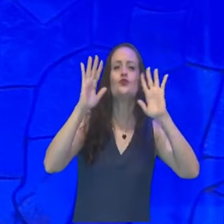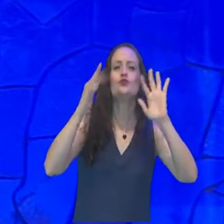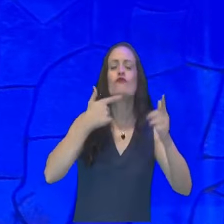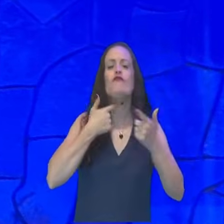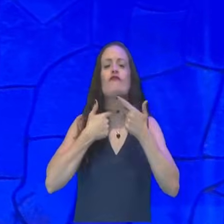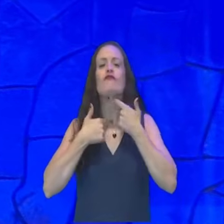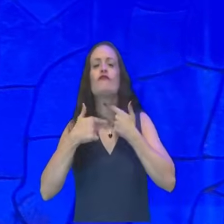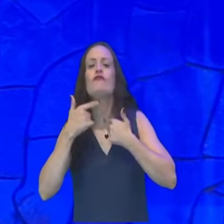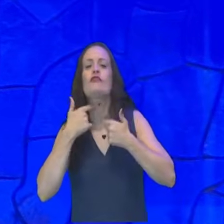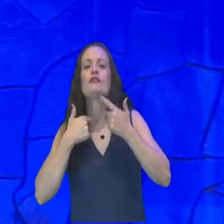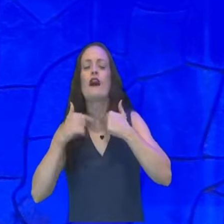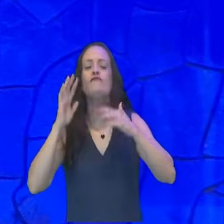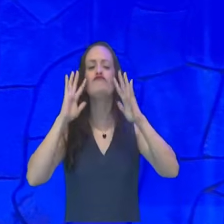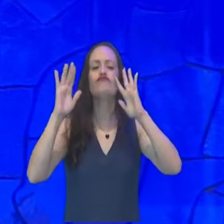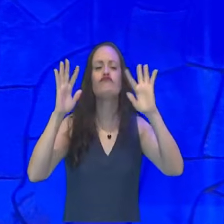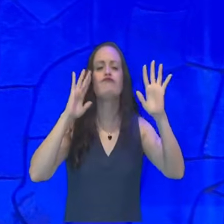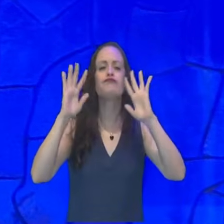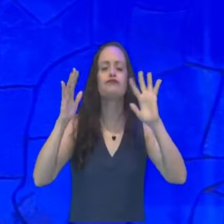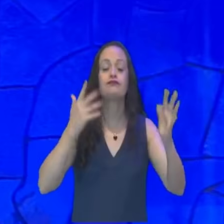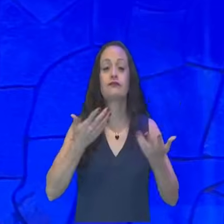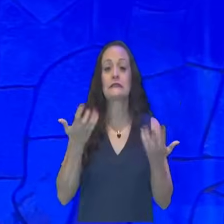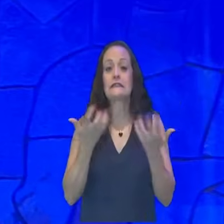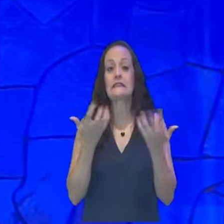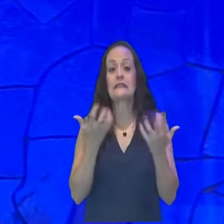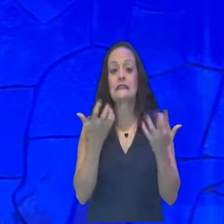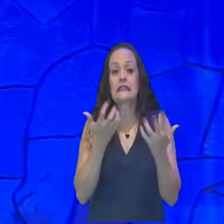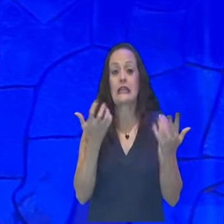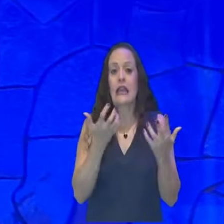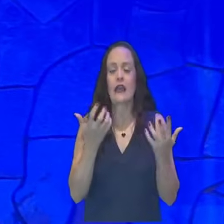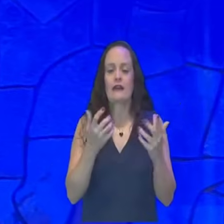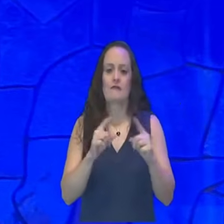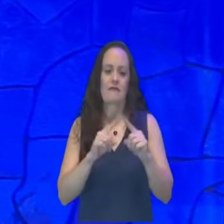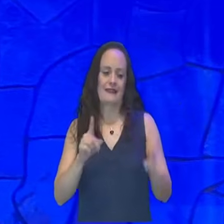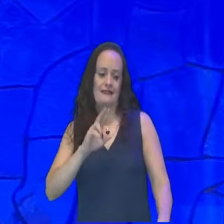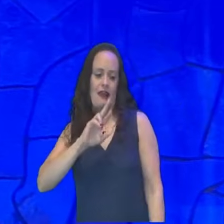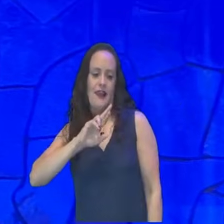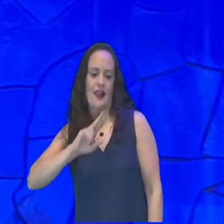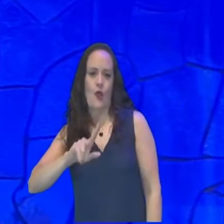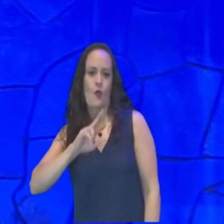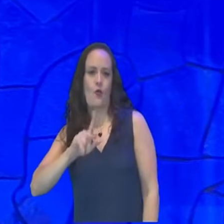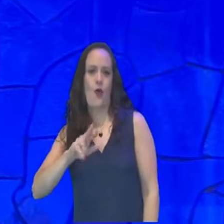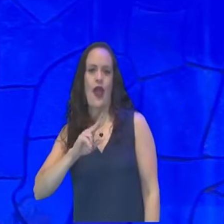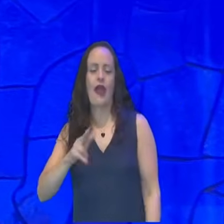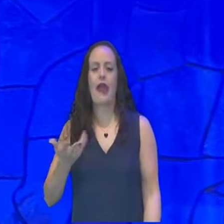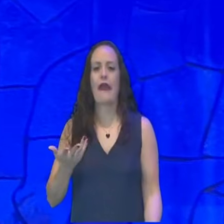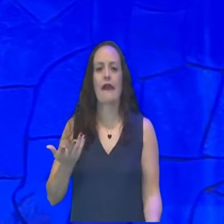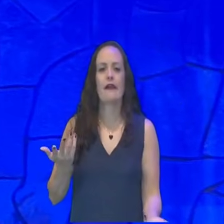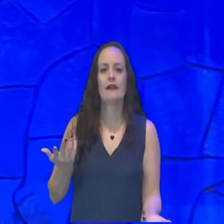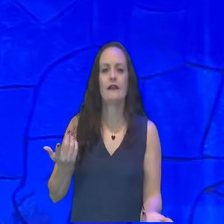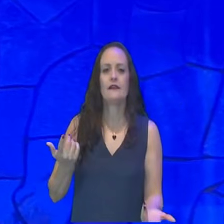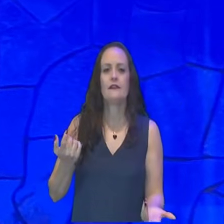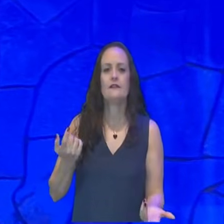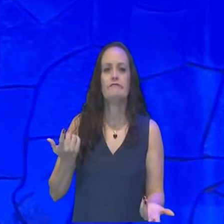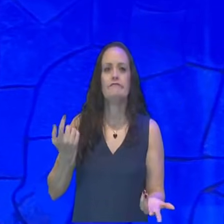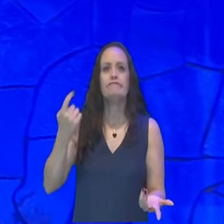São frutos de desejos desordenados e não apenas equívoco da